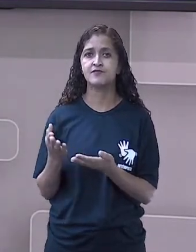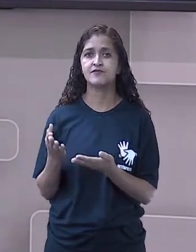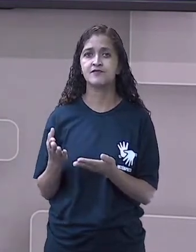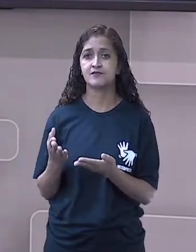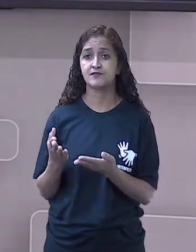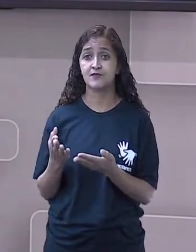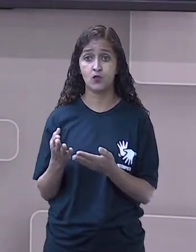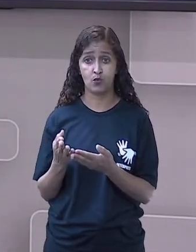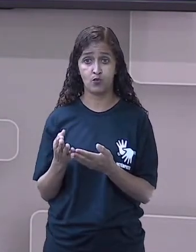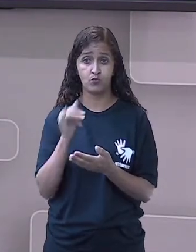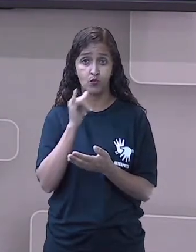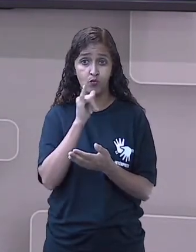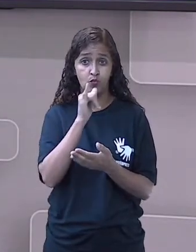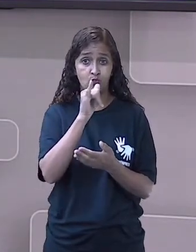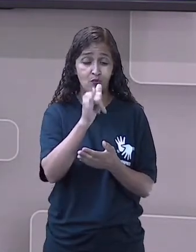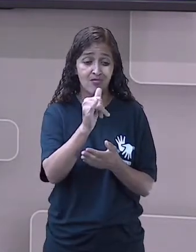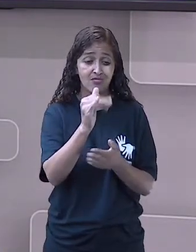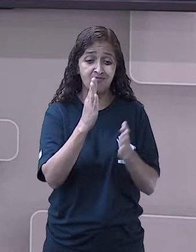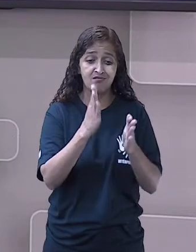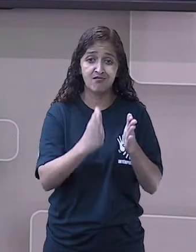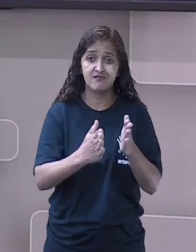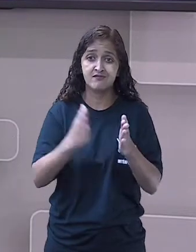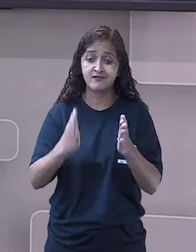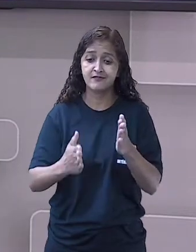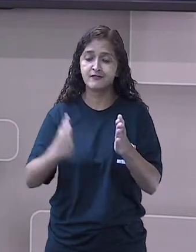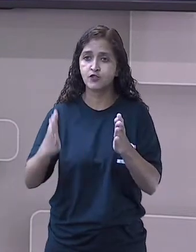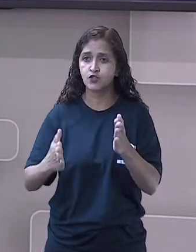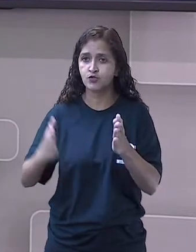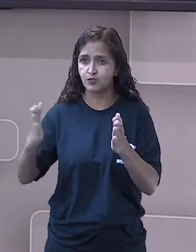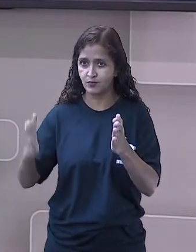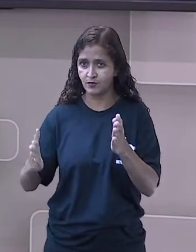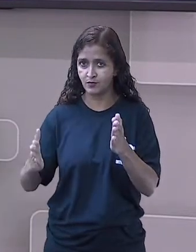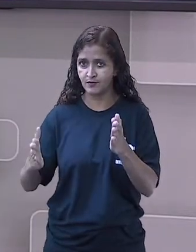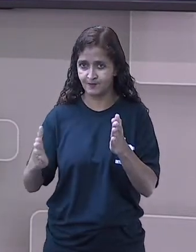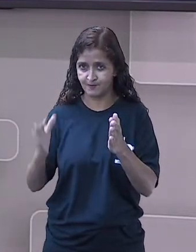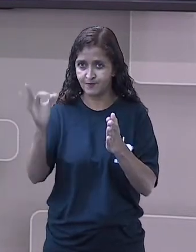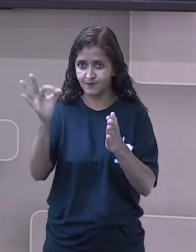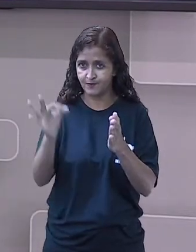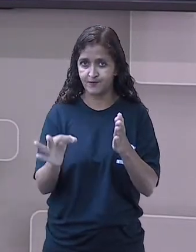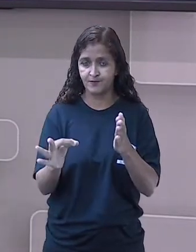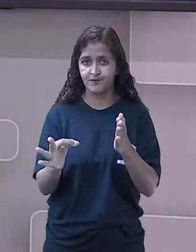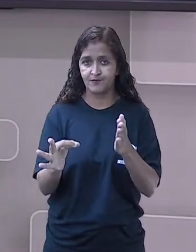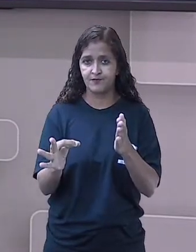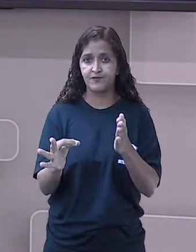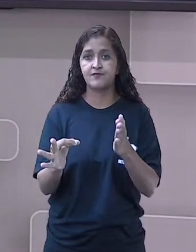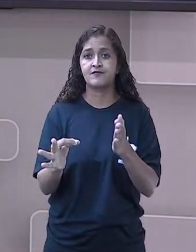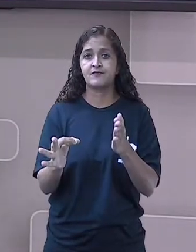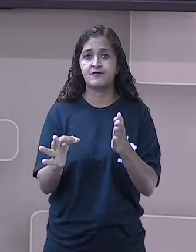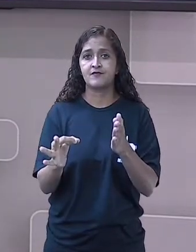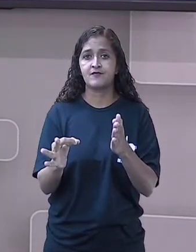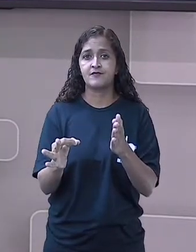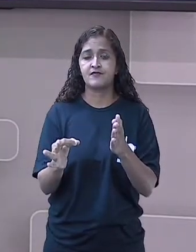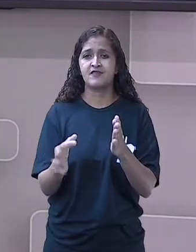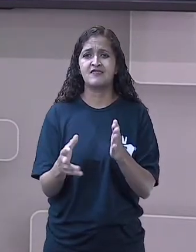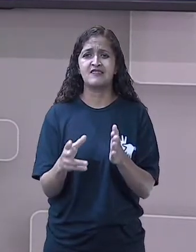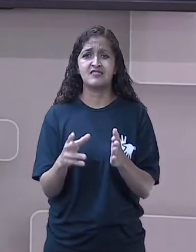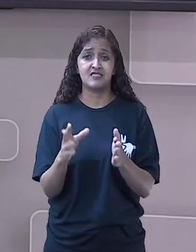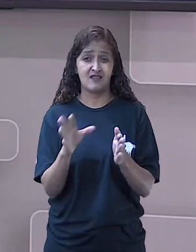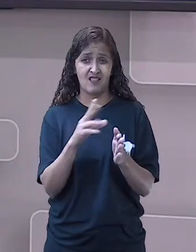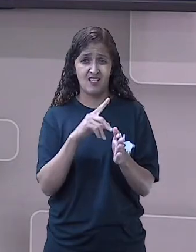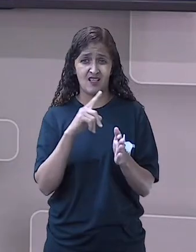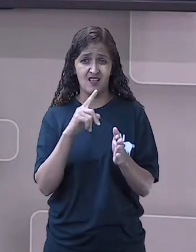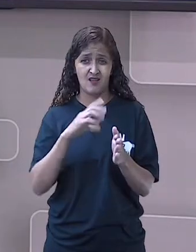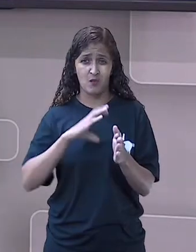Quando eu falo de ordem, é uma sequência, tá certo? Lá na língua